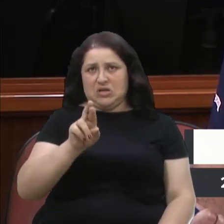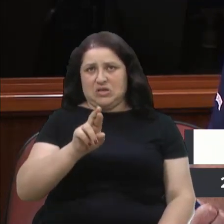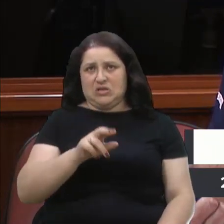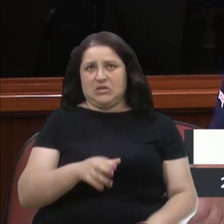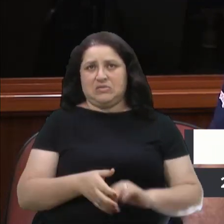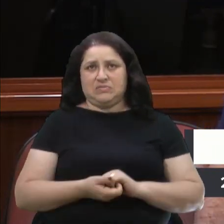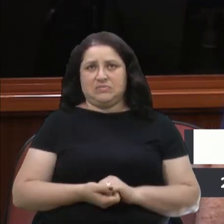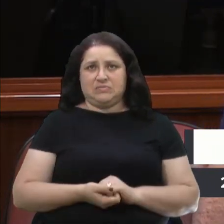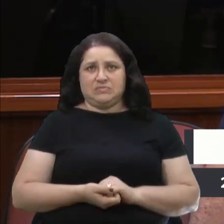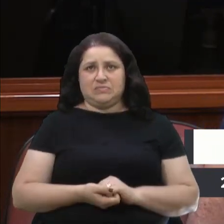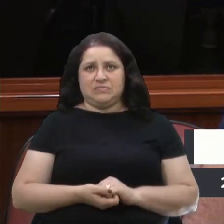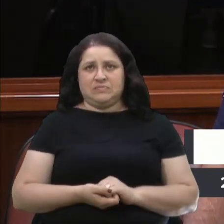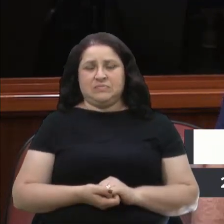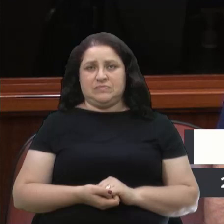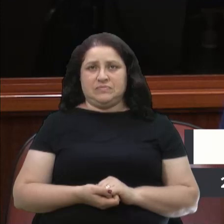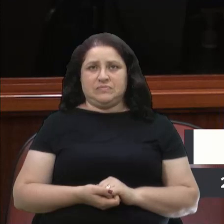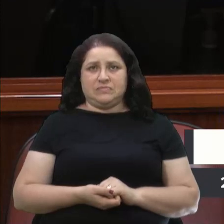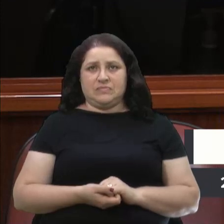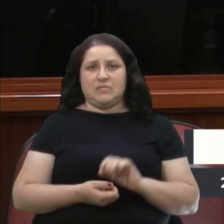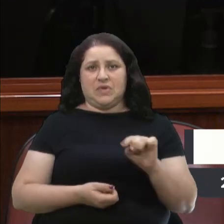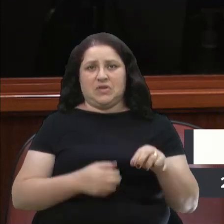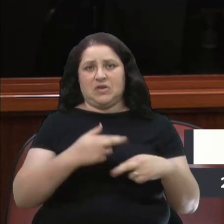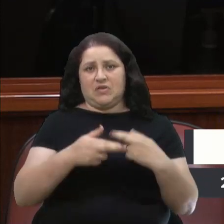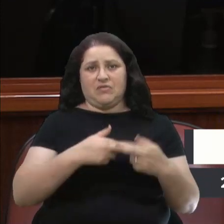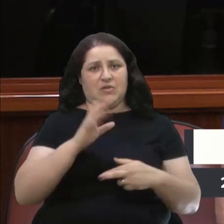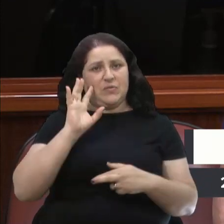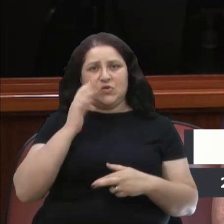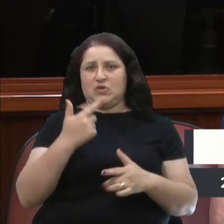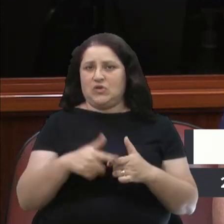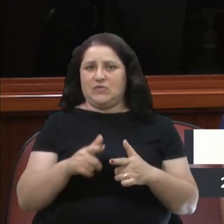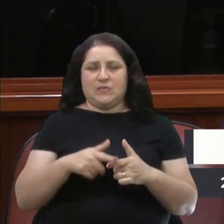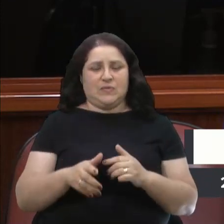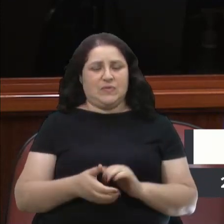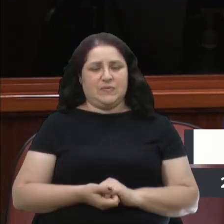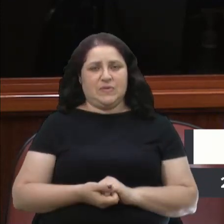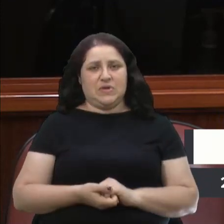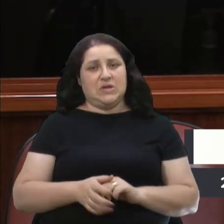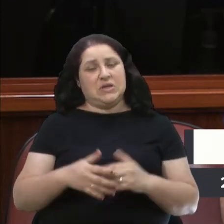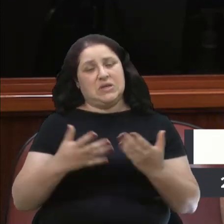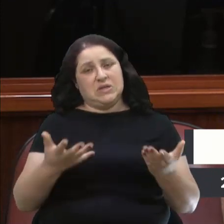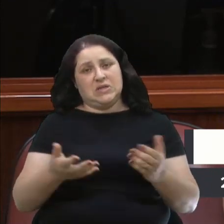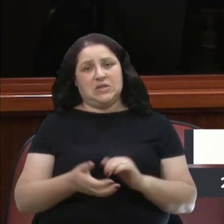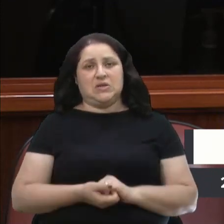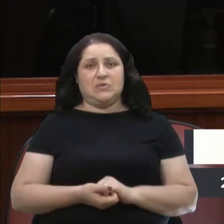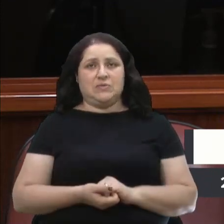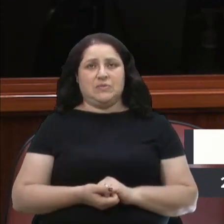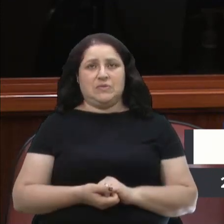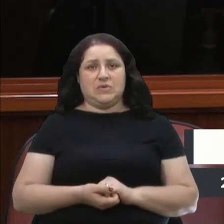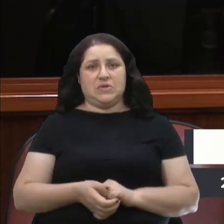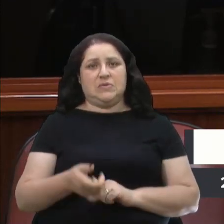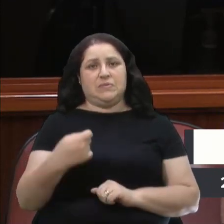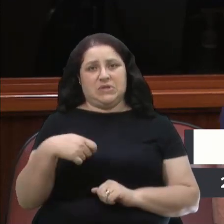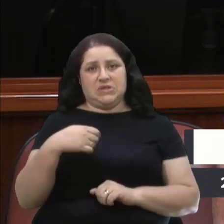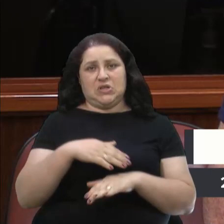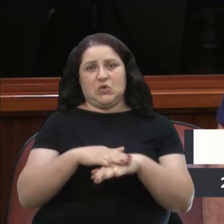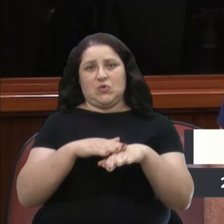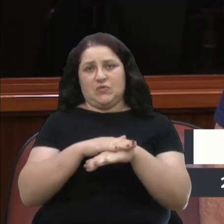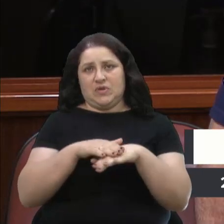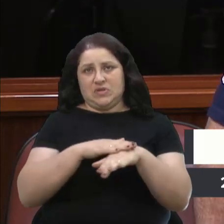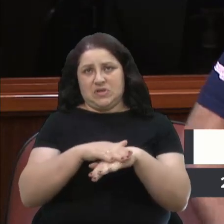resolve o problema. De uma reforma que não resolve o problema. Então, é o seguinte, temos que